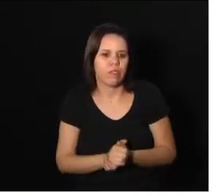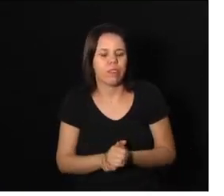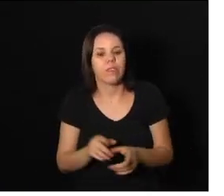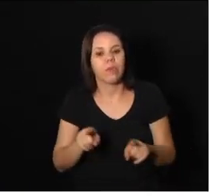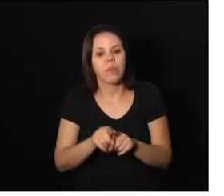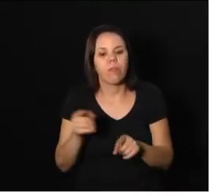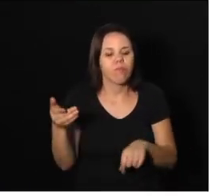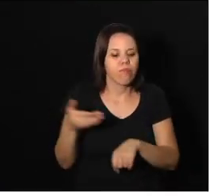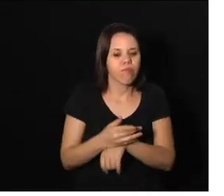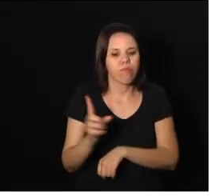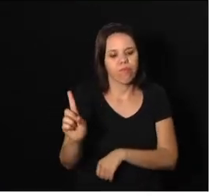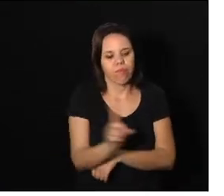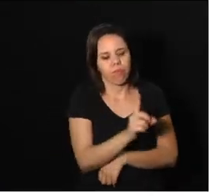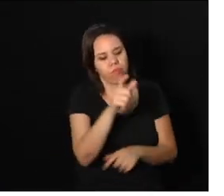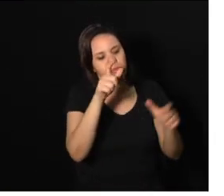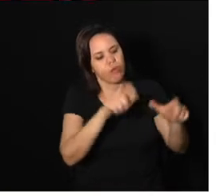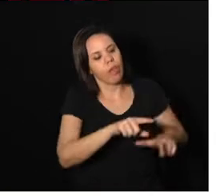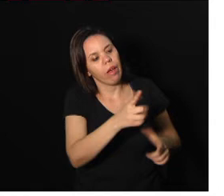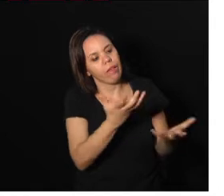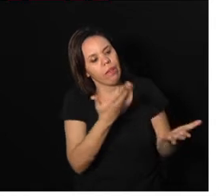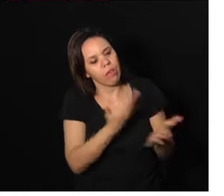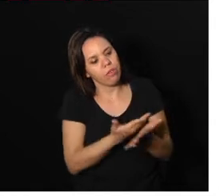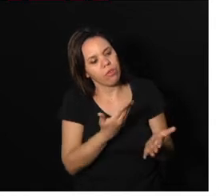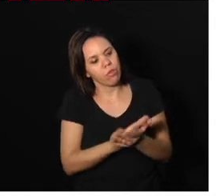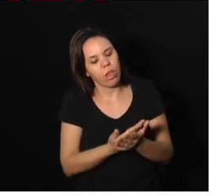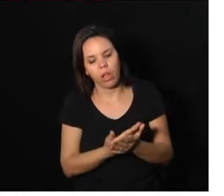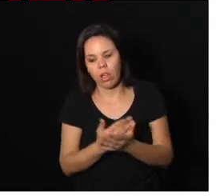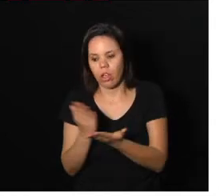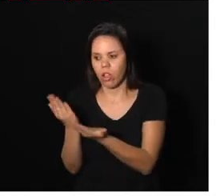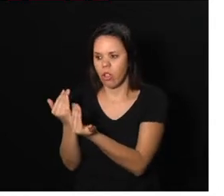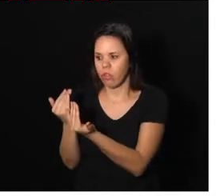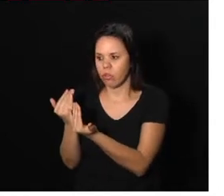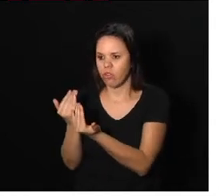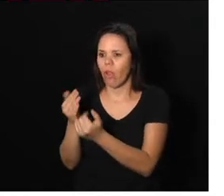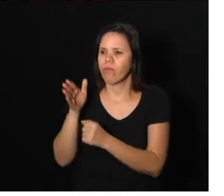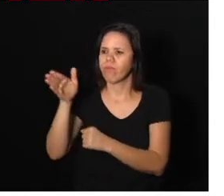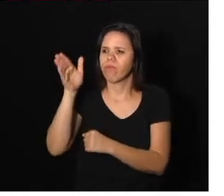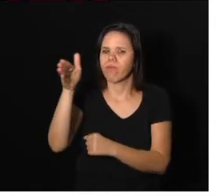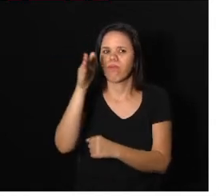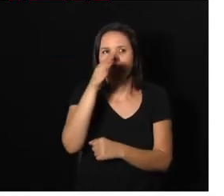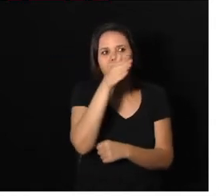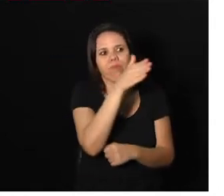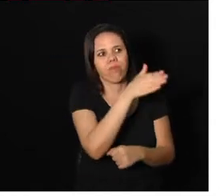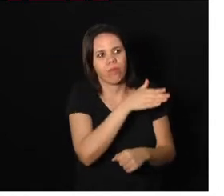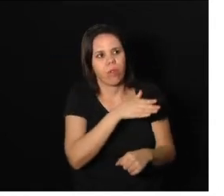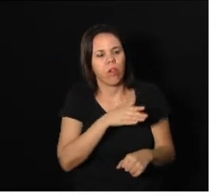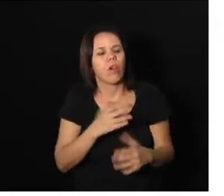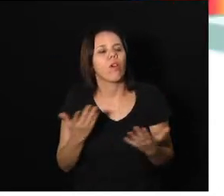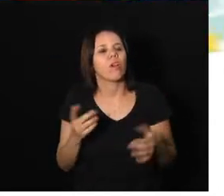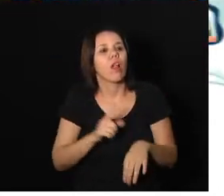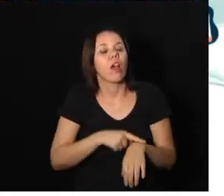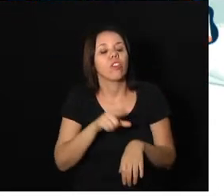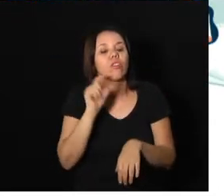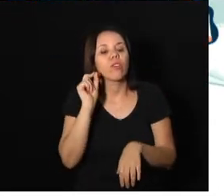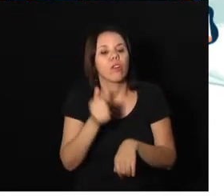ir até o local onde quer estudar, os jovens percorrem outros caminhos na hora de escolher a